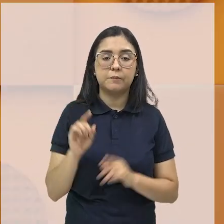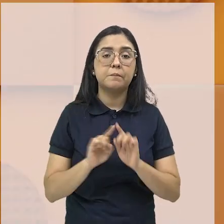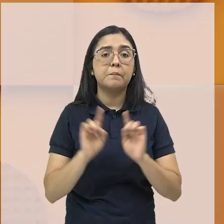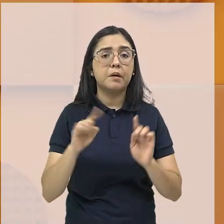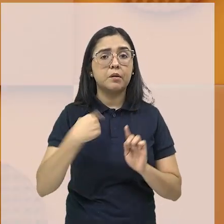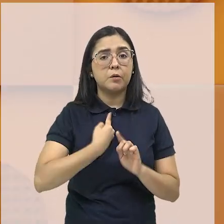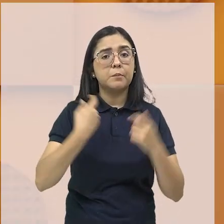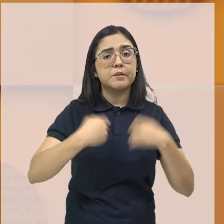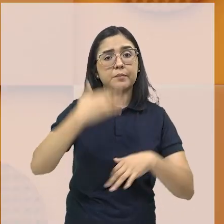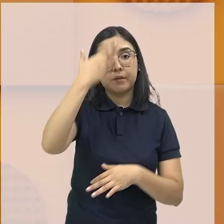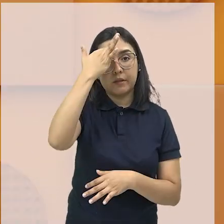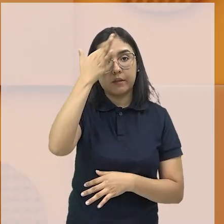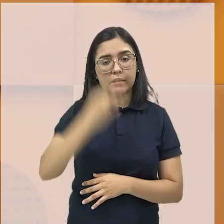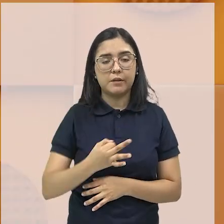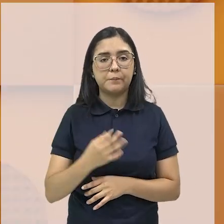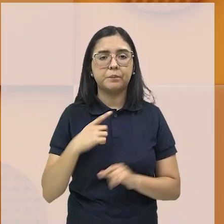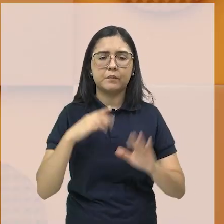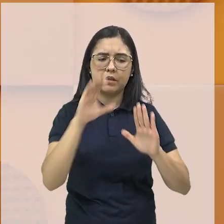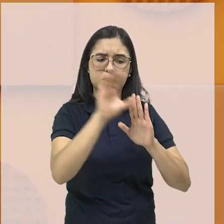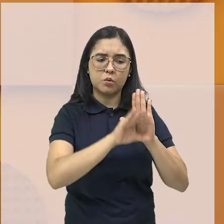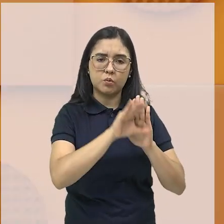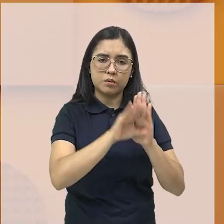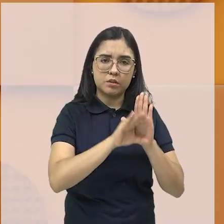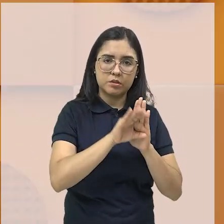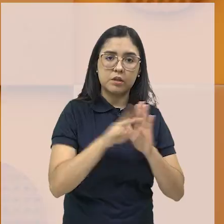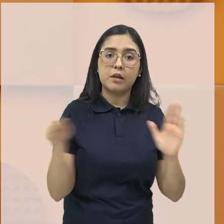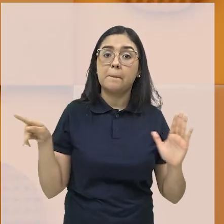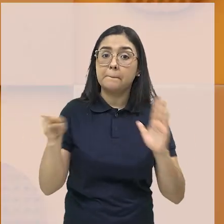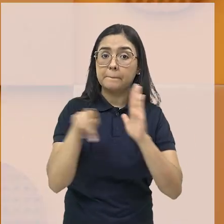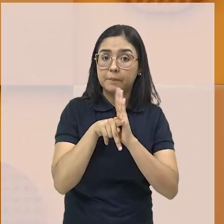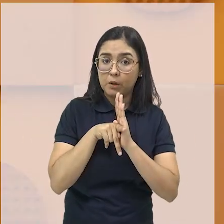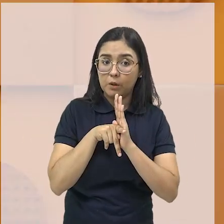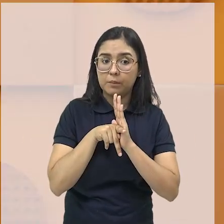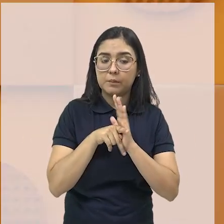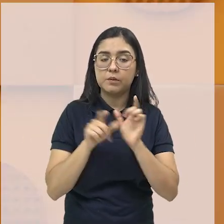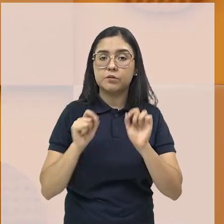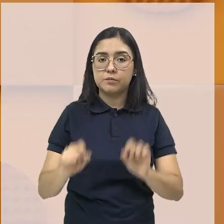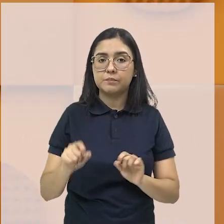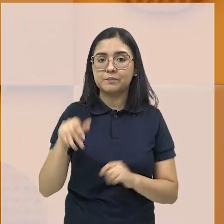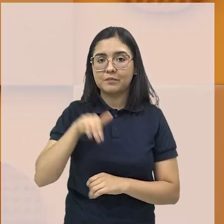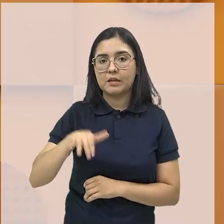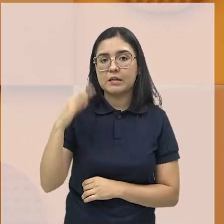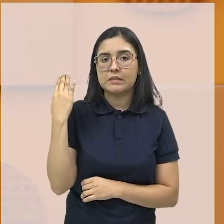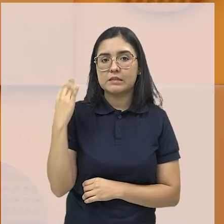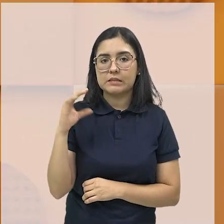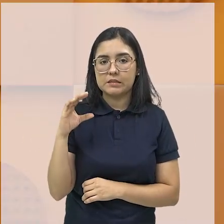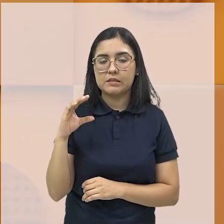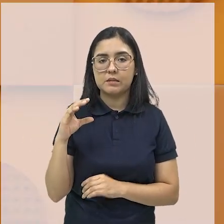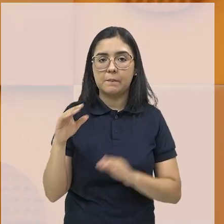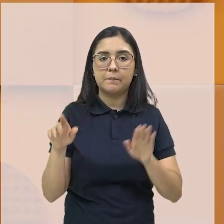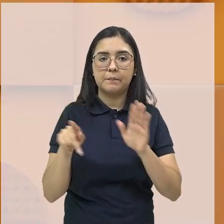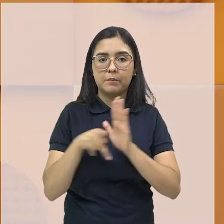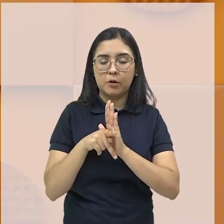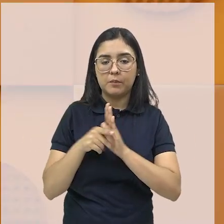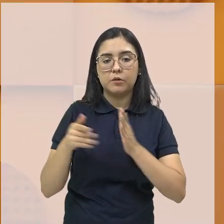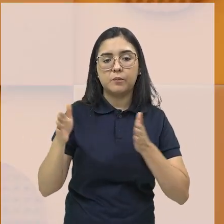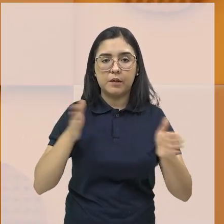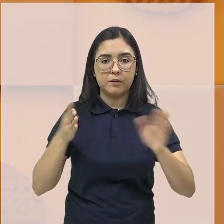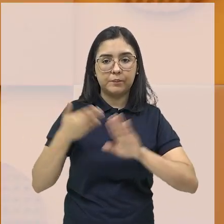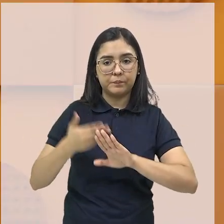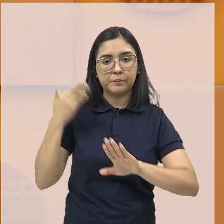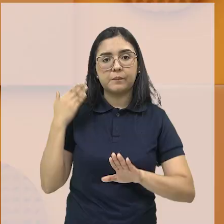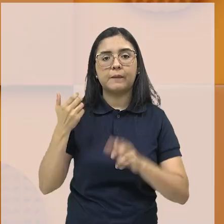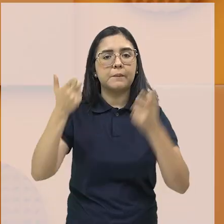precisa compreender é que esses conceitos faziam parte de uma certa ciência trabalhada na época. Então, era